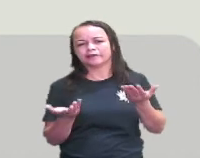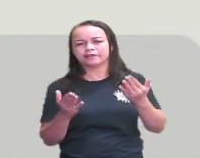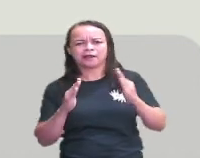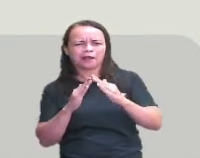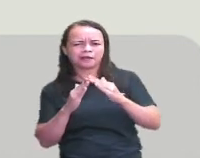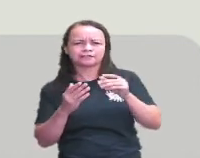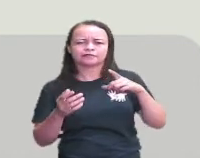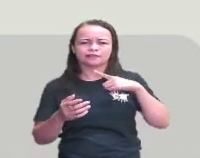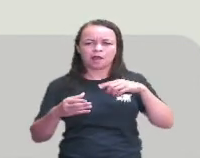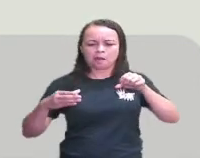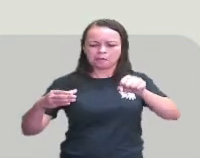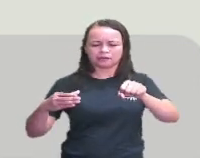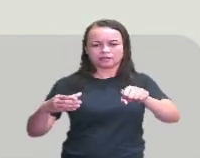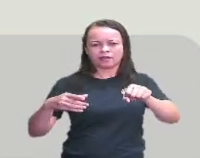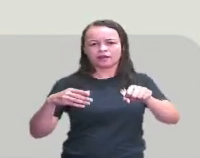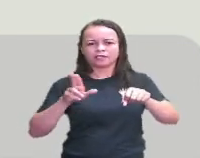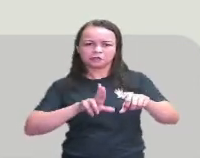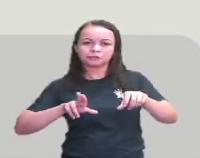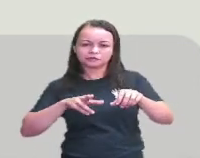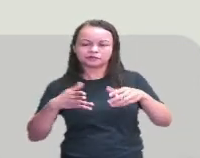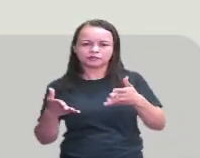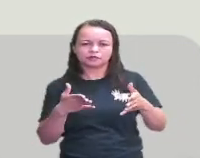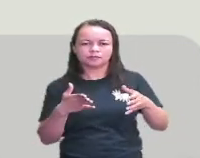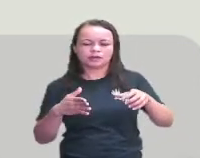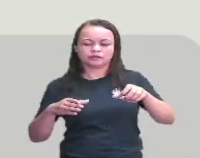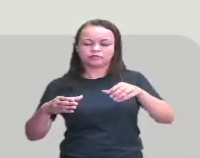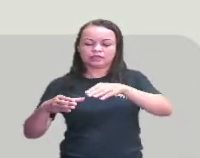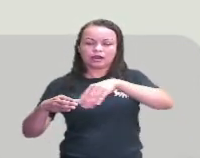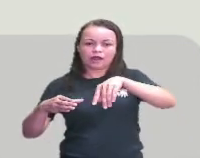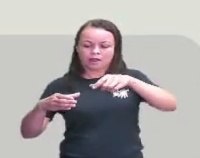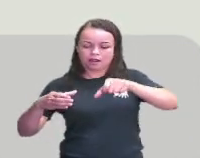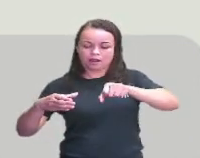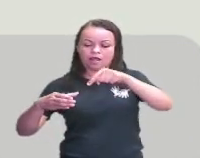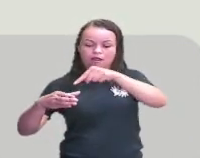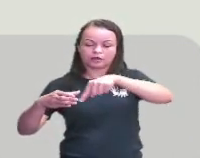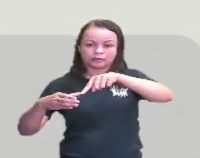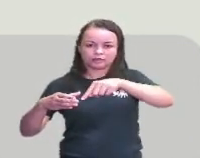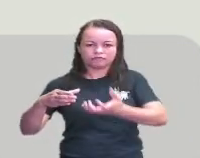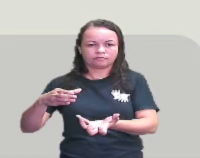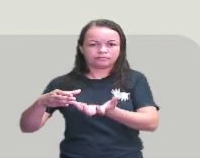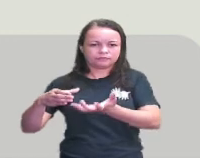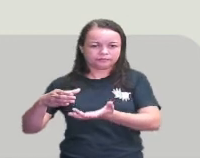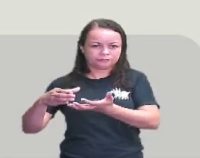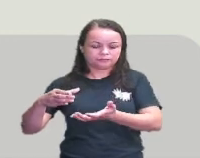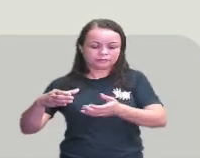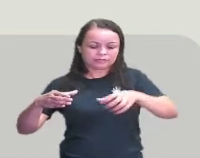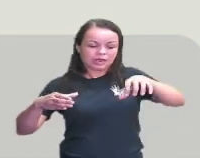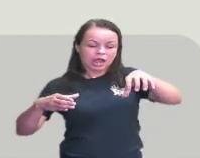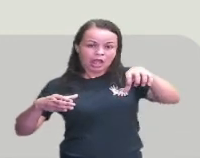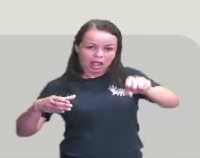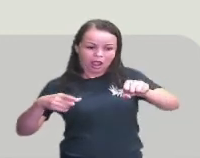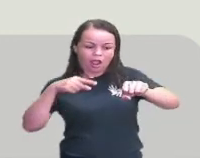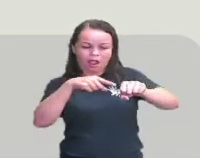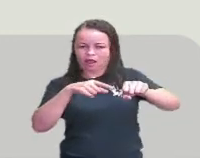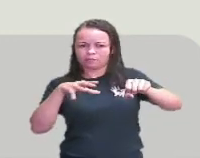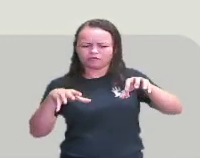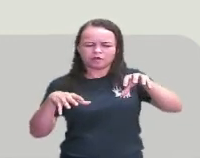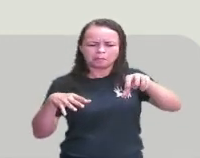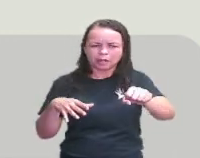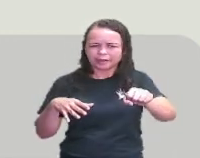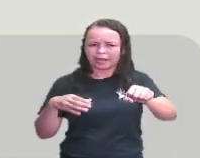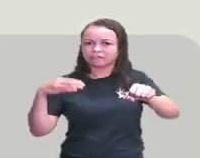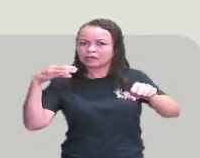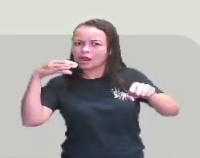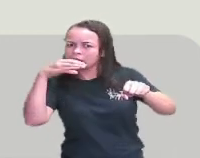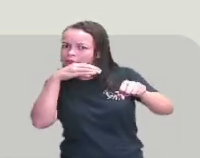casa. A parte que fica no fogo vai aquecer, já o cabo que a gente vai pegar, ele não vai estar aquecido. Mas